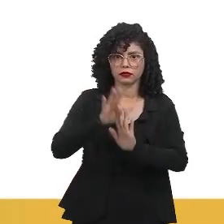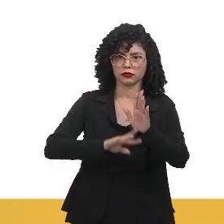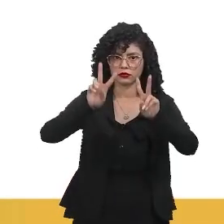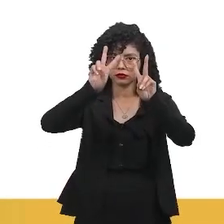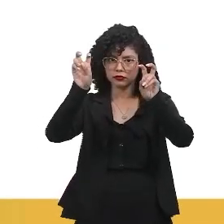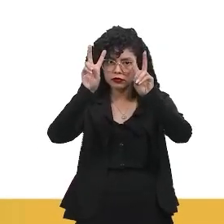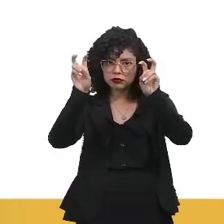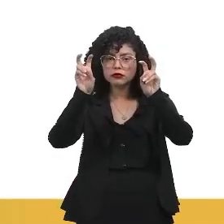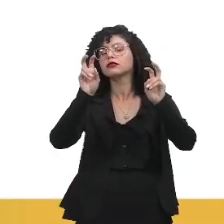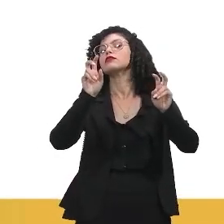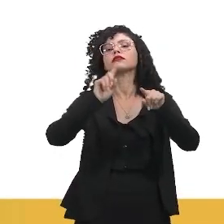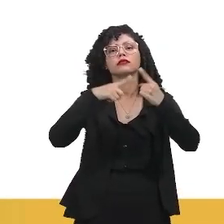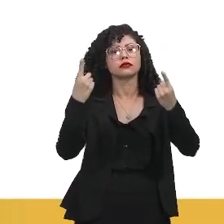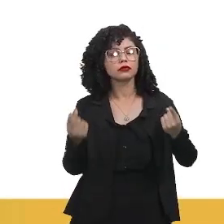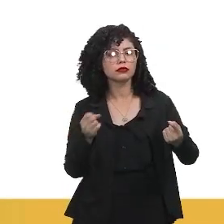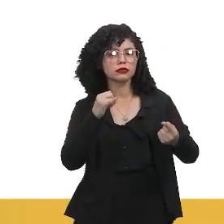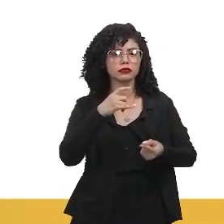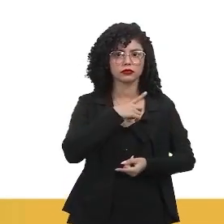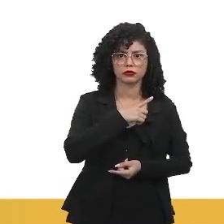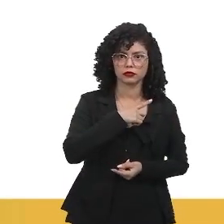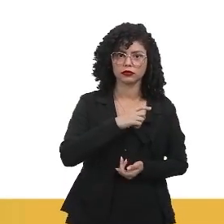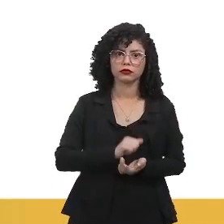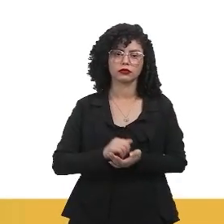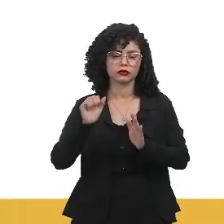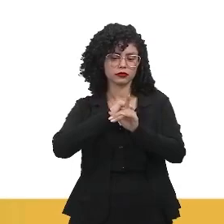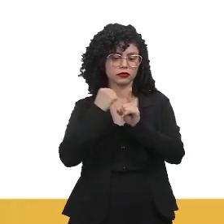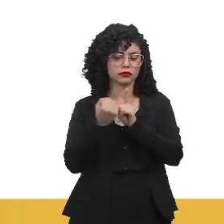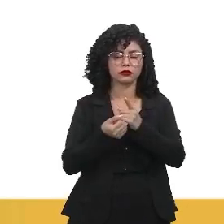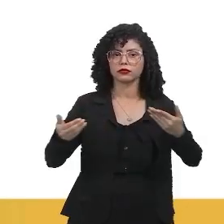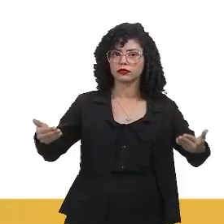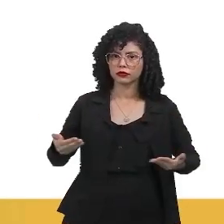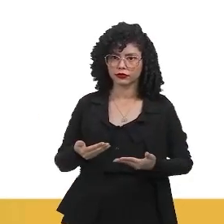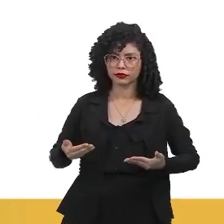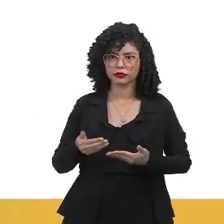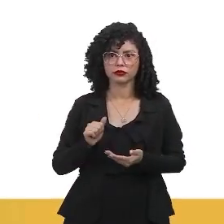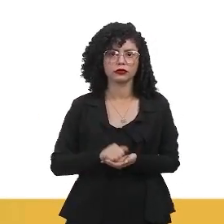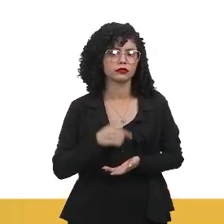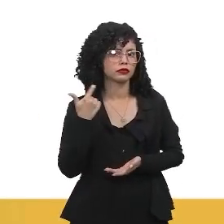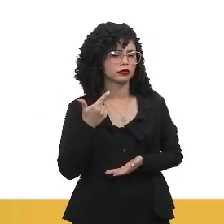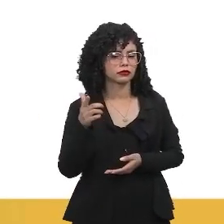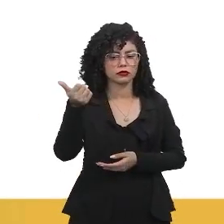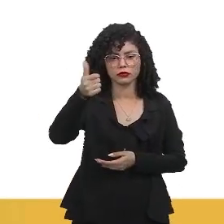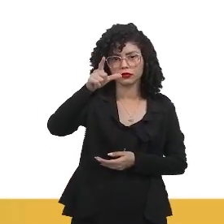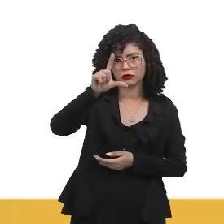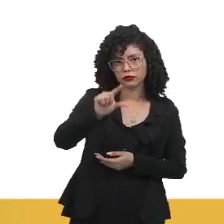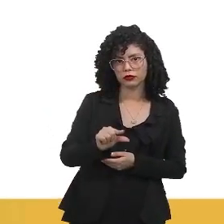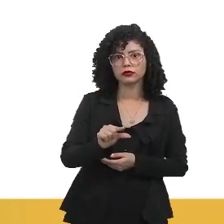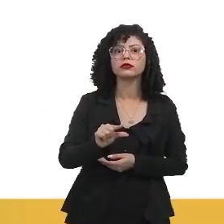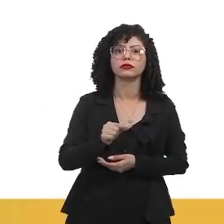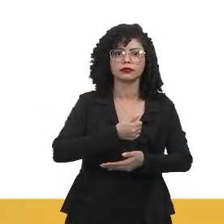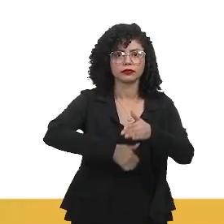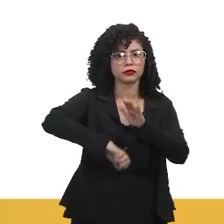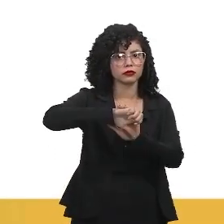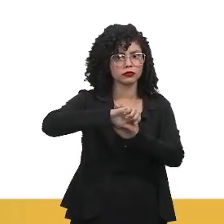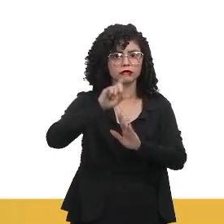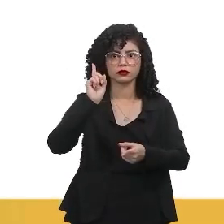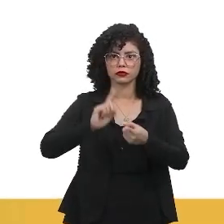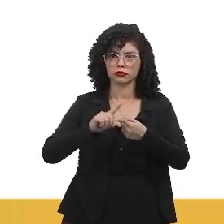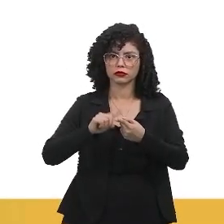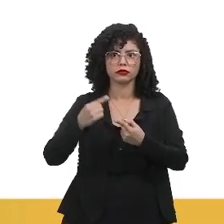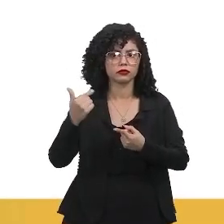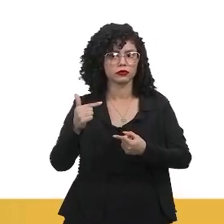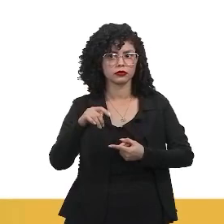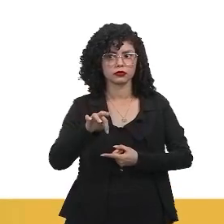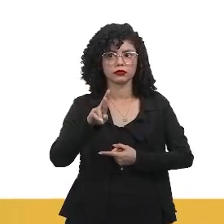entrever essa alternativa, mas se nós formos observar a sociedade atual, não há uma diminuição do crime por causa de penalizações